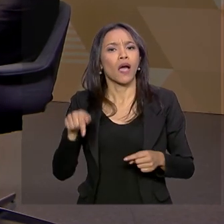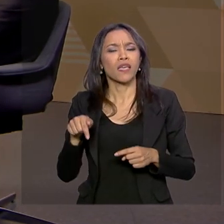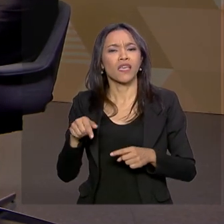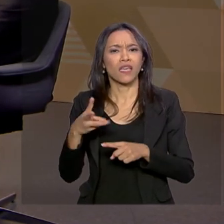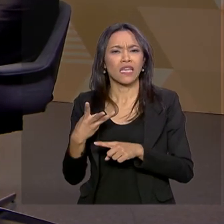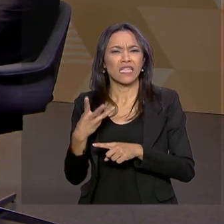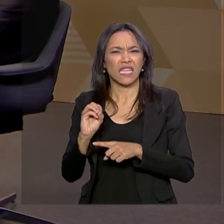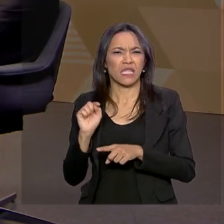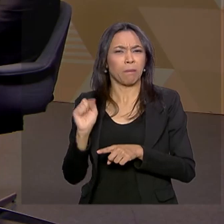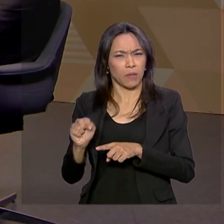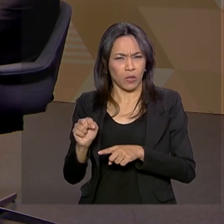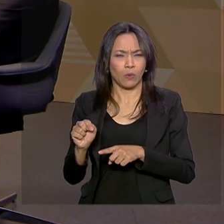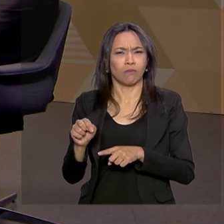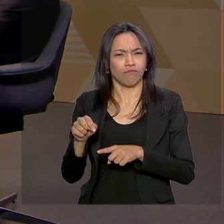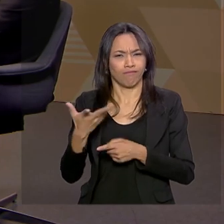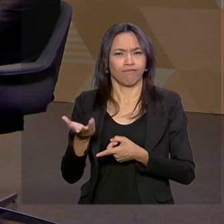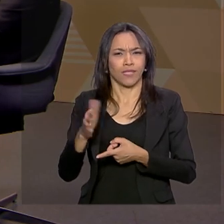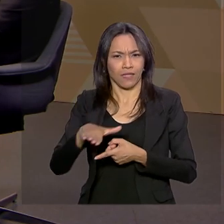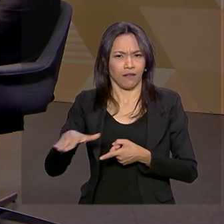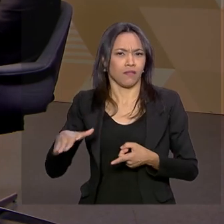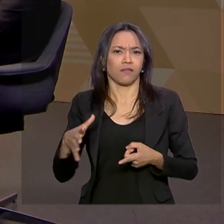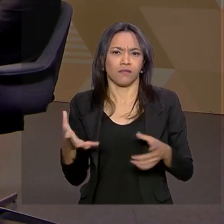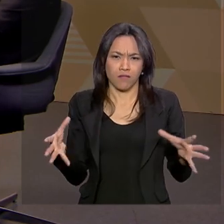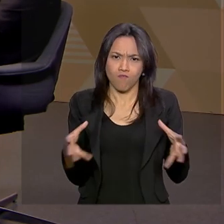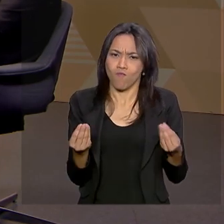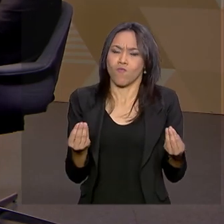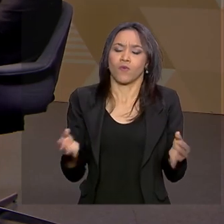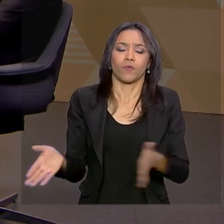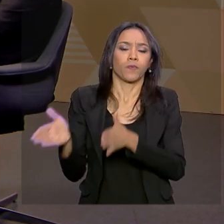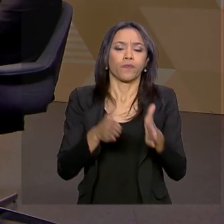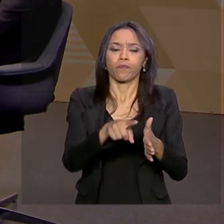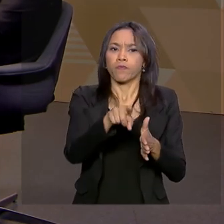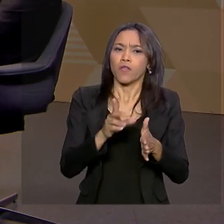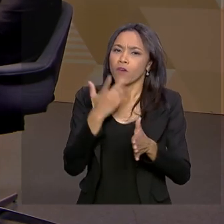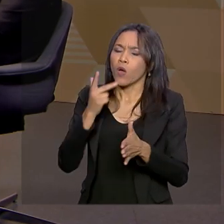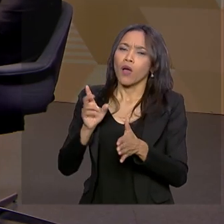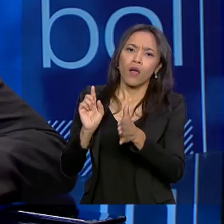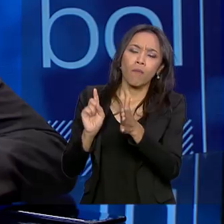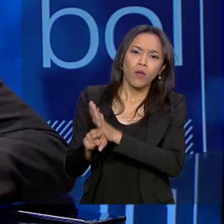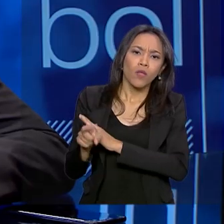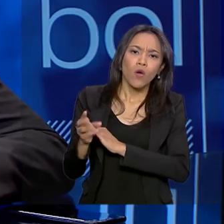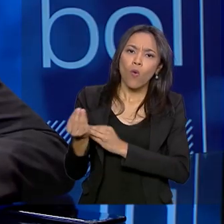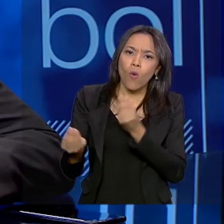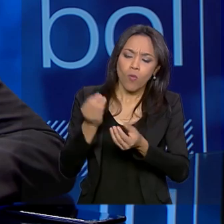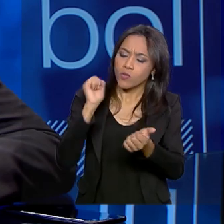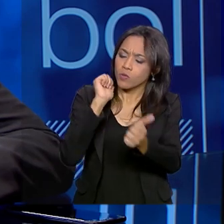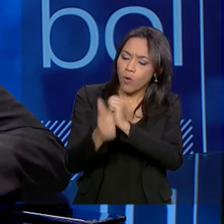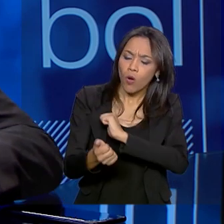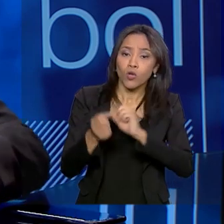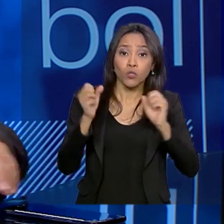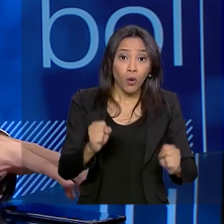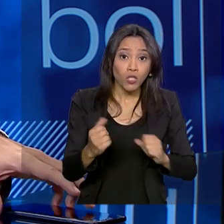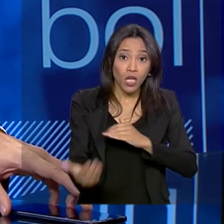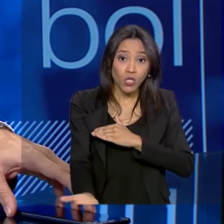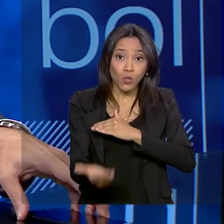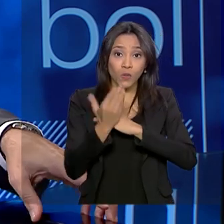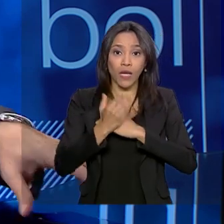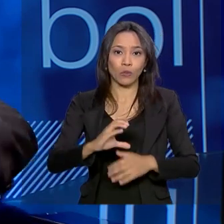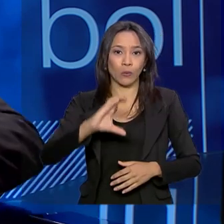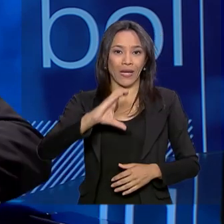30 mil crianças hoje. O senhor tocou num ponto interessante. Como o esporte ele pode ajudar na formação do caráter,